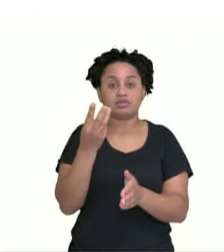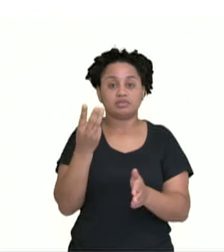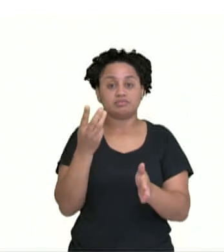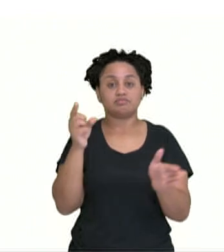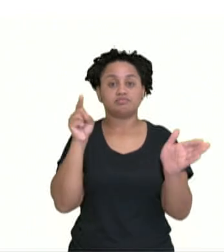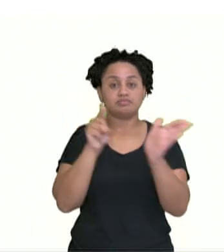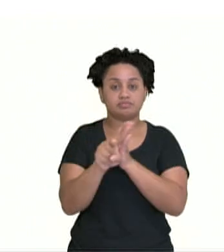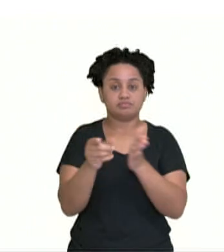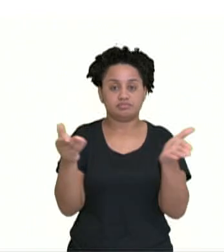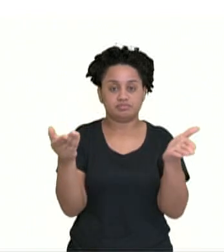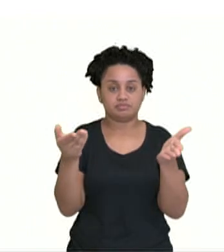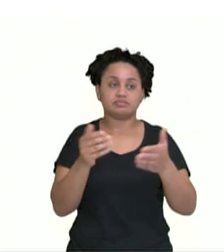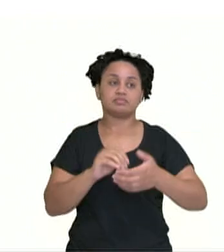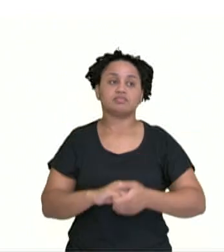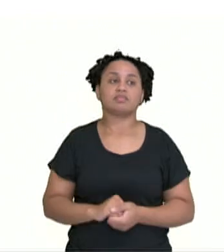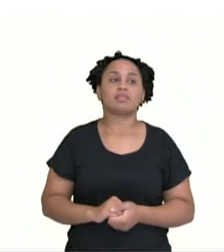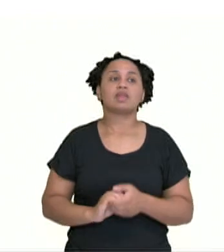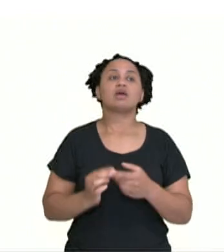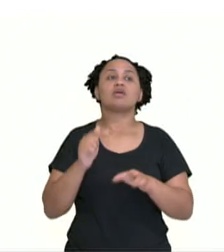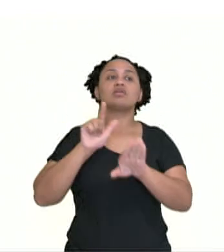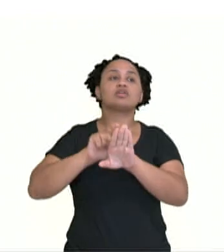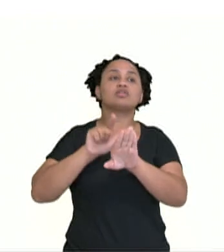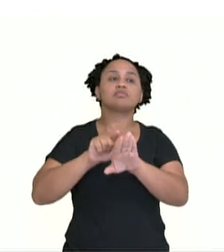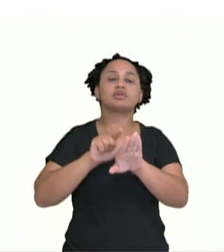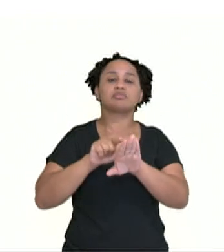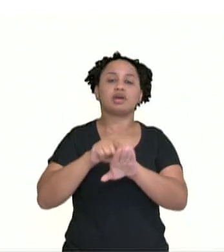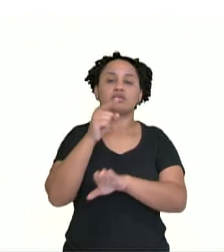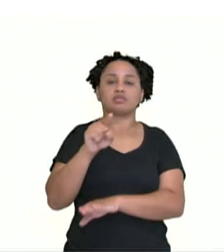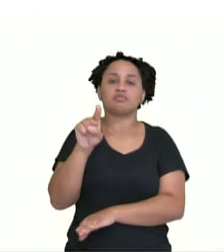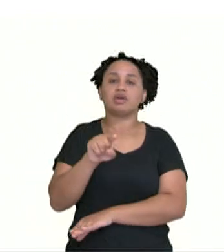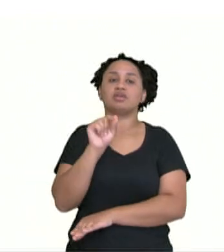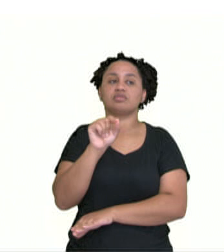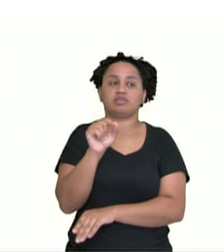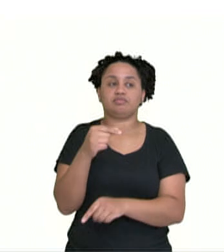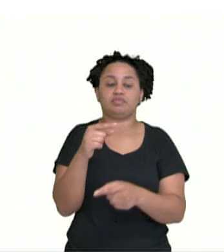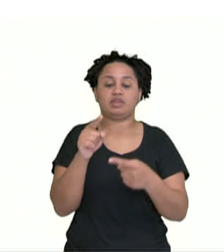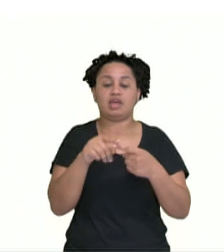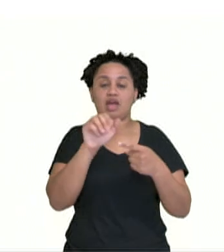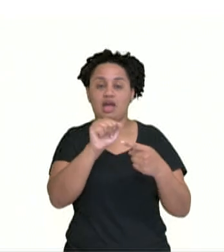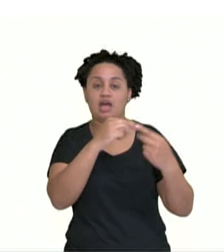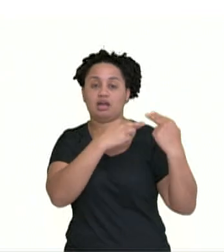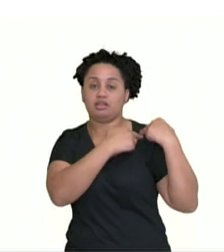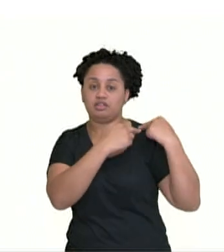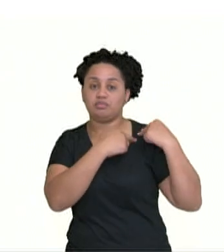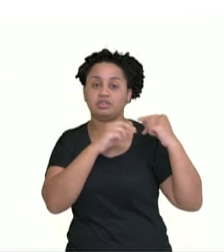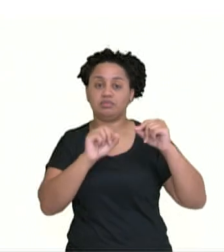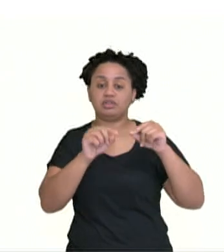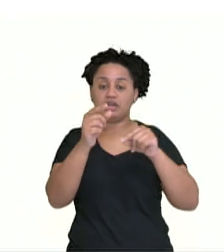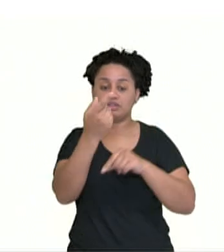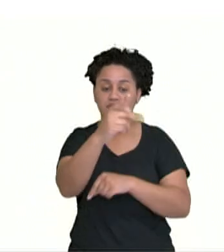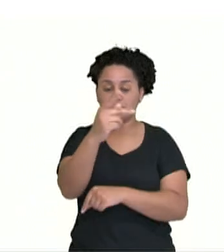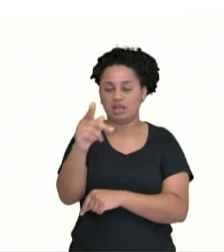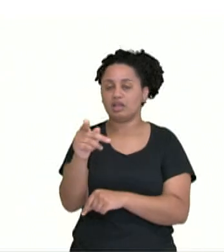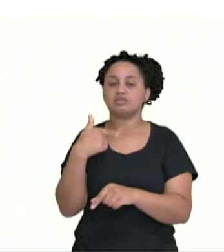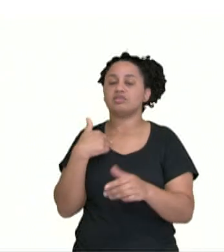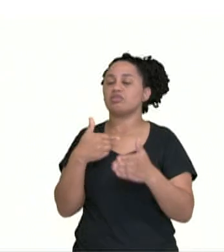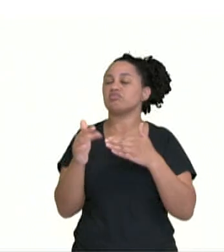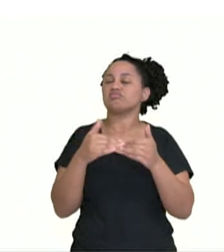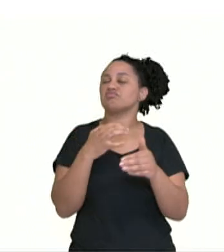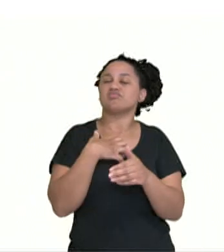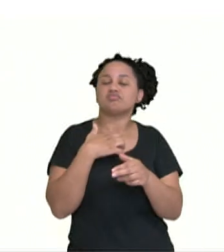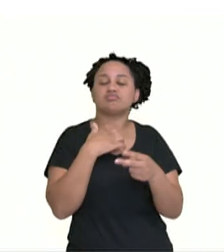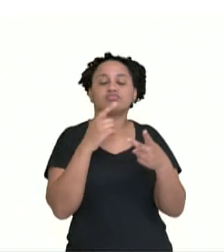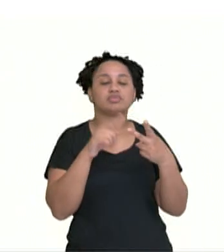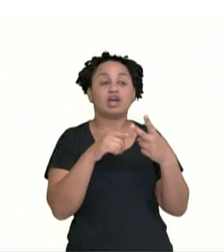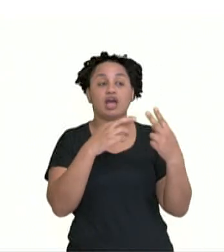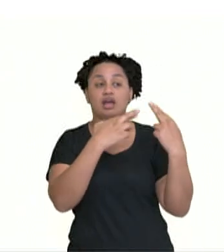Qual a função do maestro em uma orquestra? A. Tem a responsabilidade de deixar os músicos tocarem como quiser. B. É